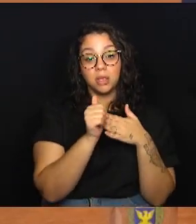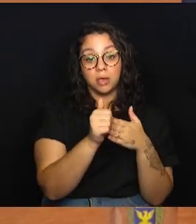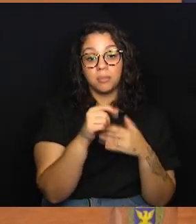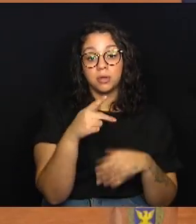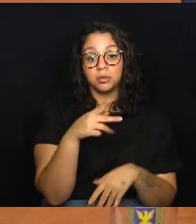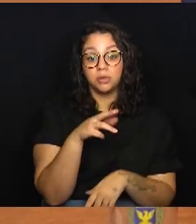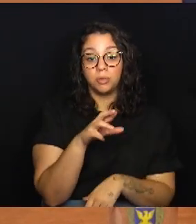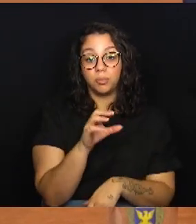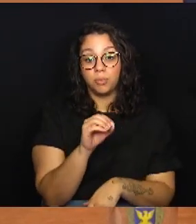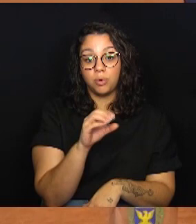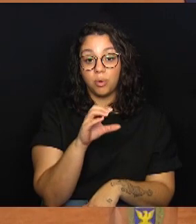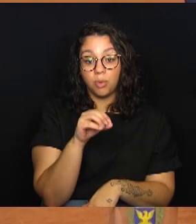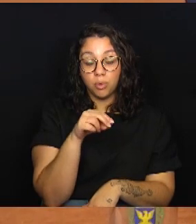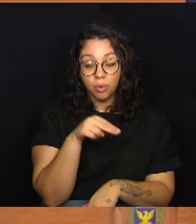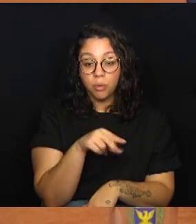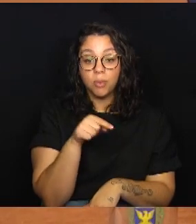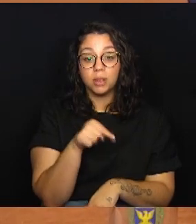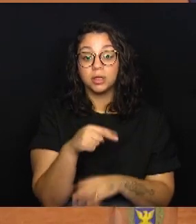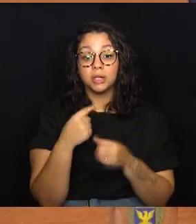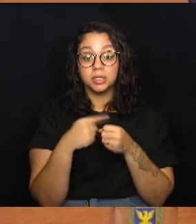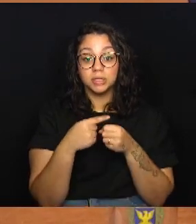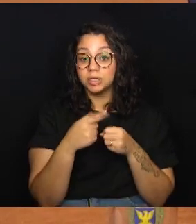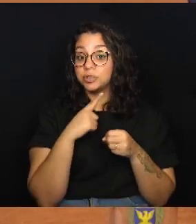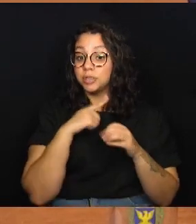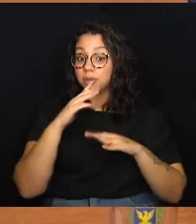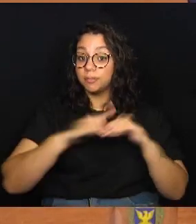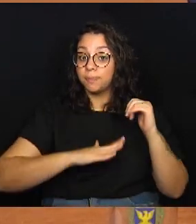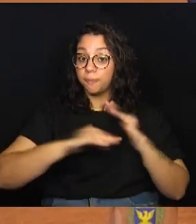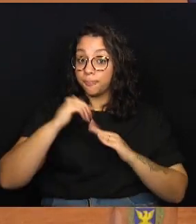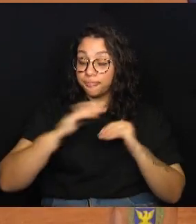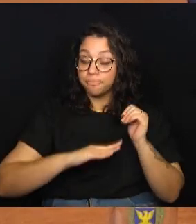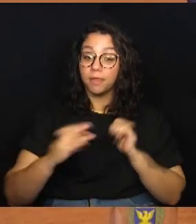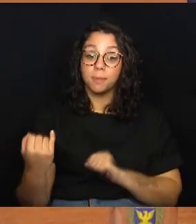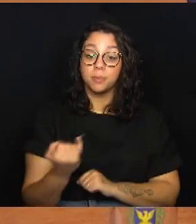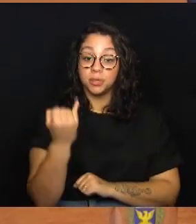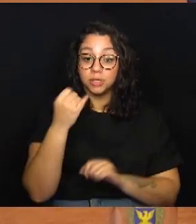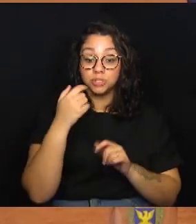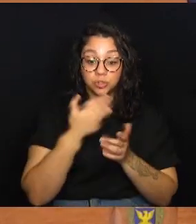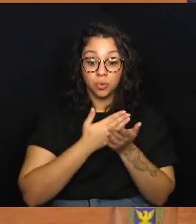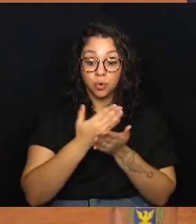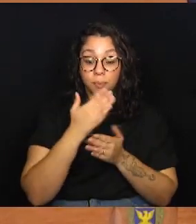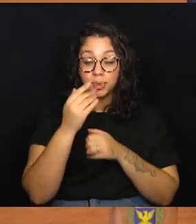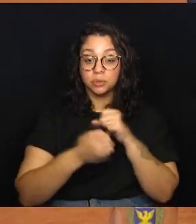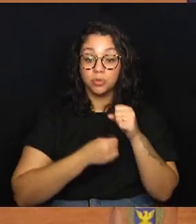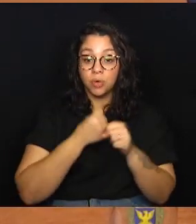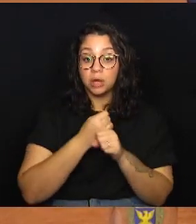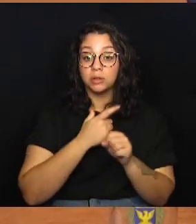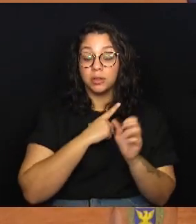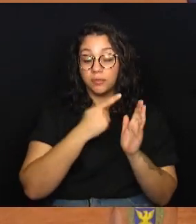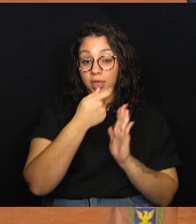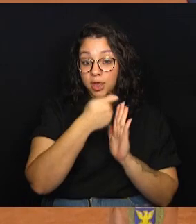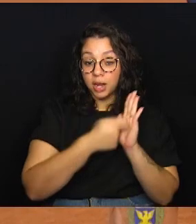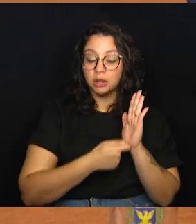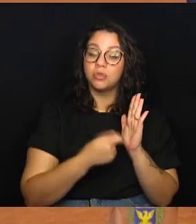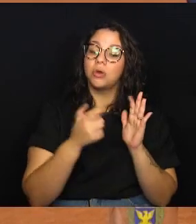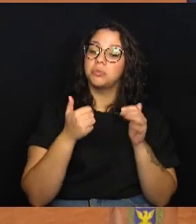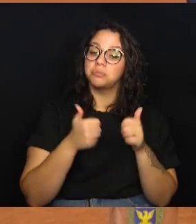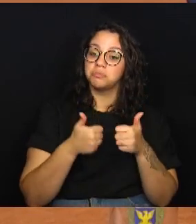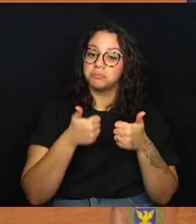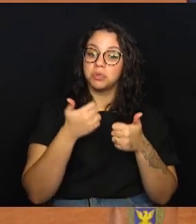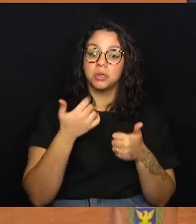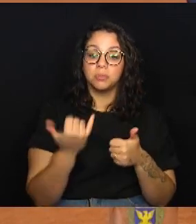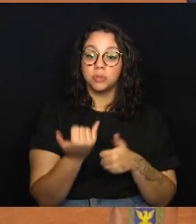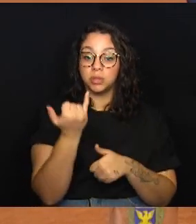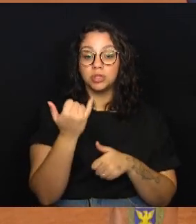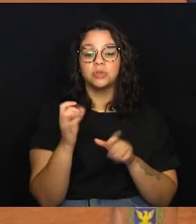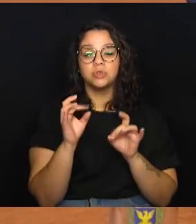orientar e encaminhar ele para o PROCON da nossa cidade que tem tido uma atuação muito importante e no começo do ano trouxemos